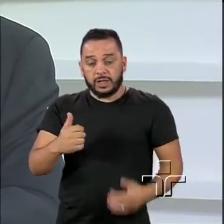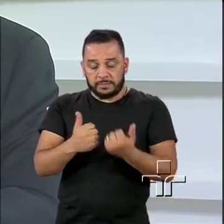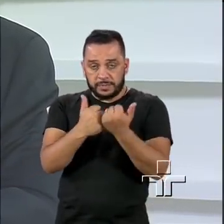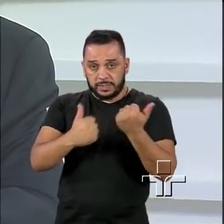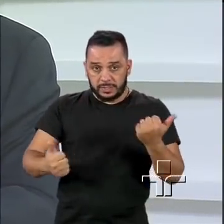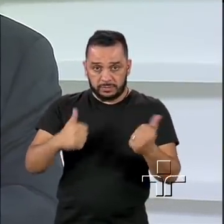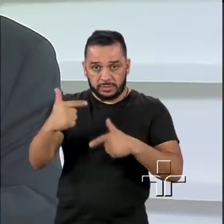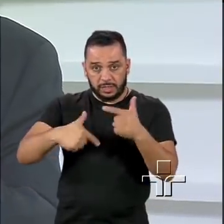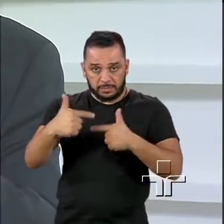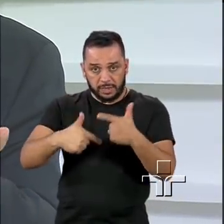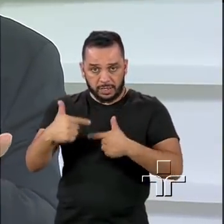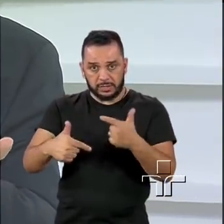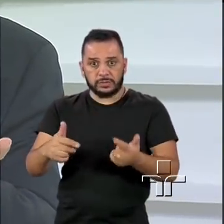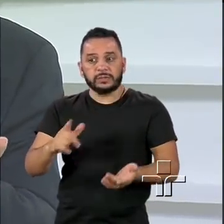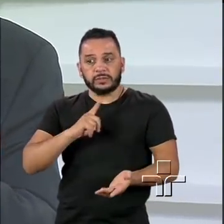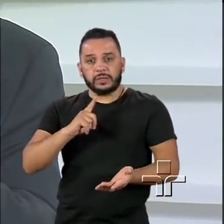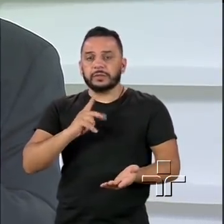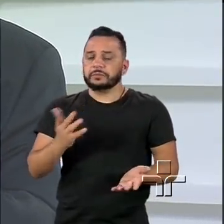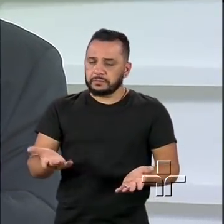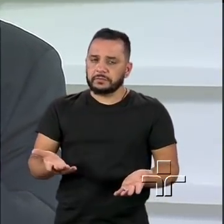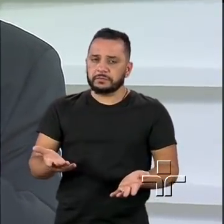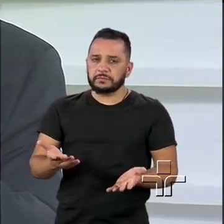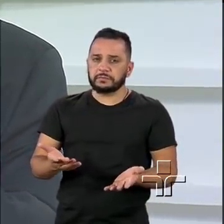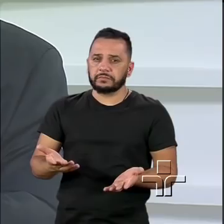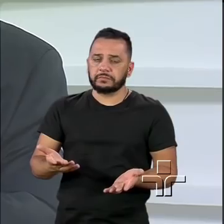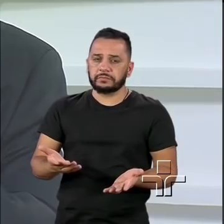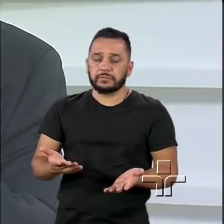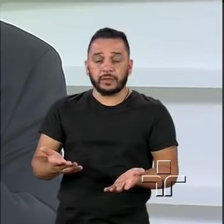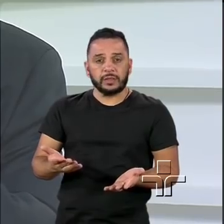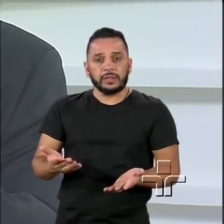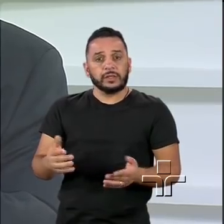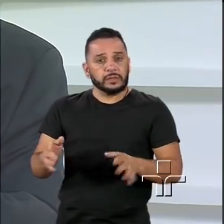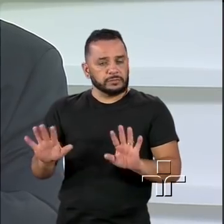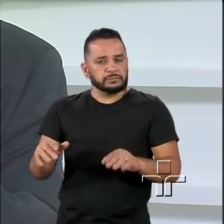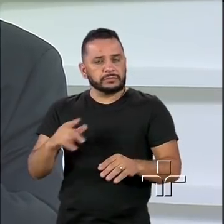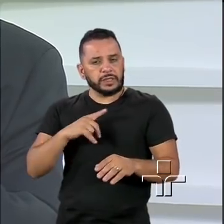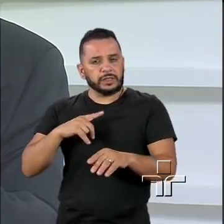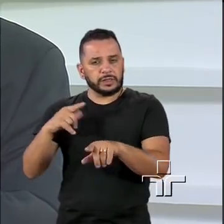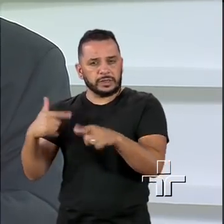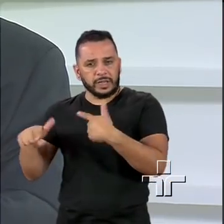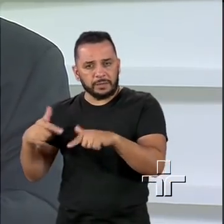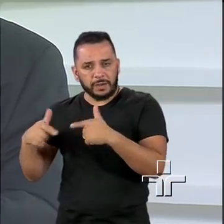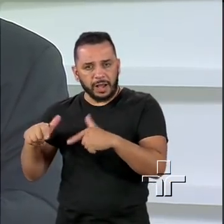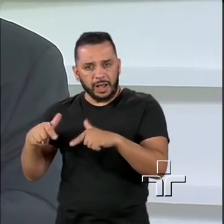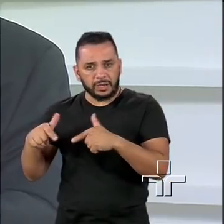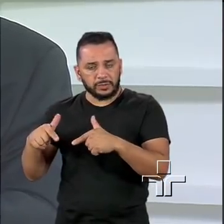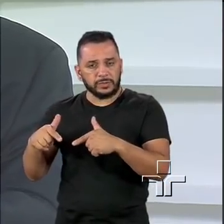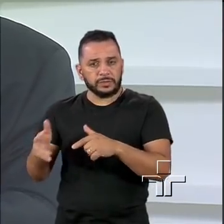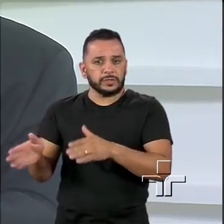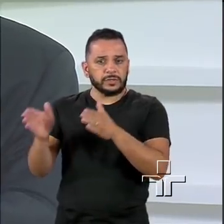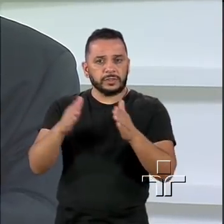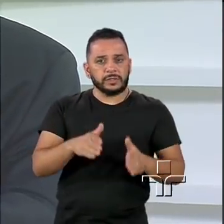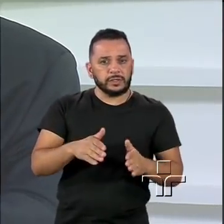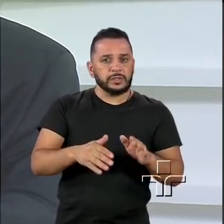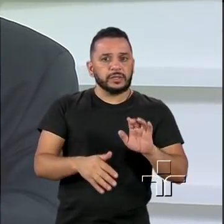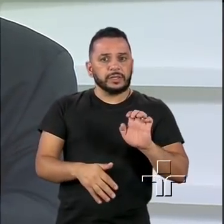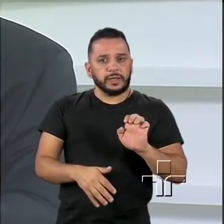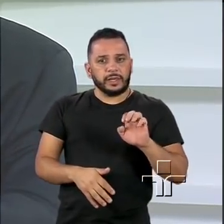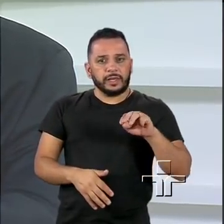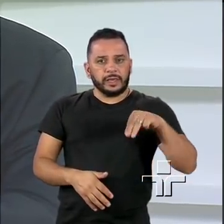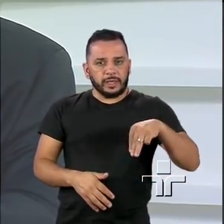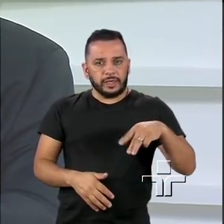Emprego. Houve um tempo em que essas duas palavras eram quase a mesma coisa.